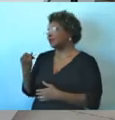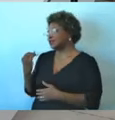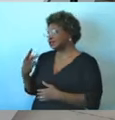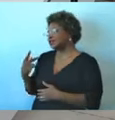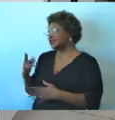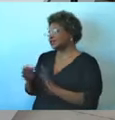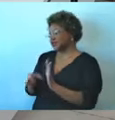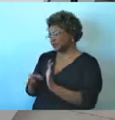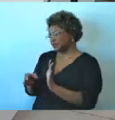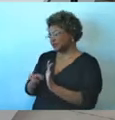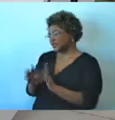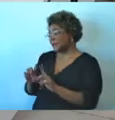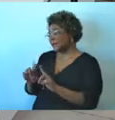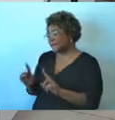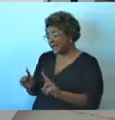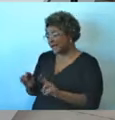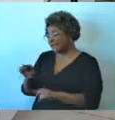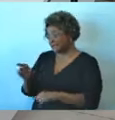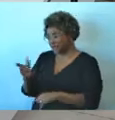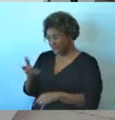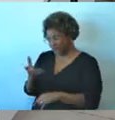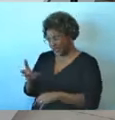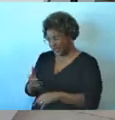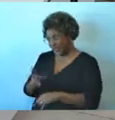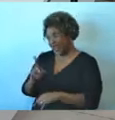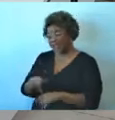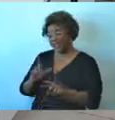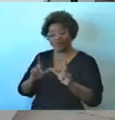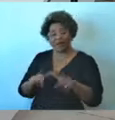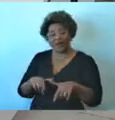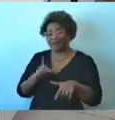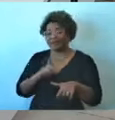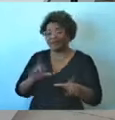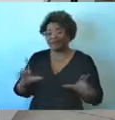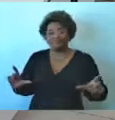na interseção, você aperta para poder pôr uma faixa mais.